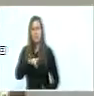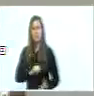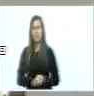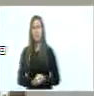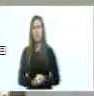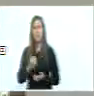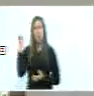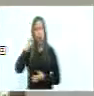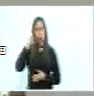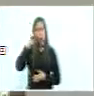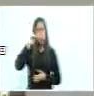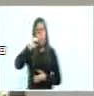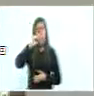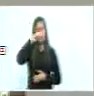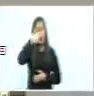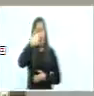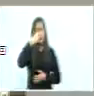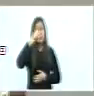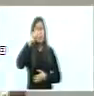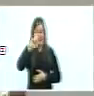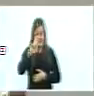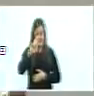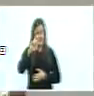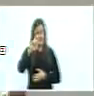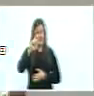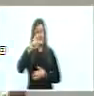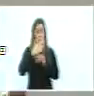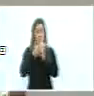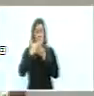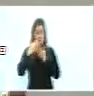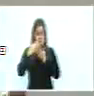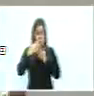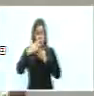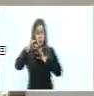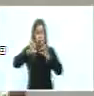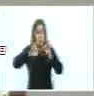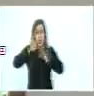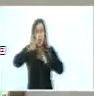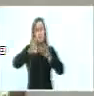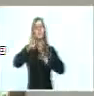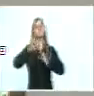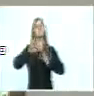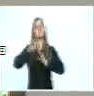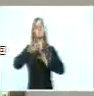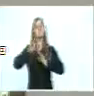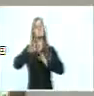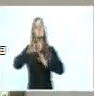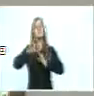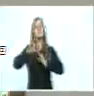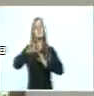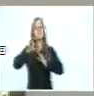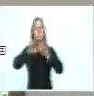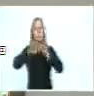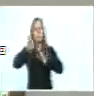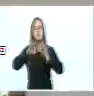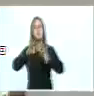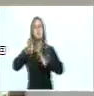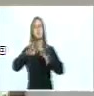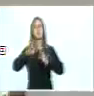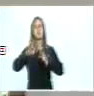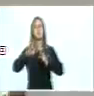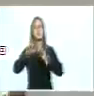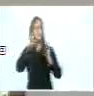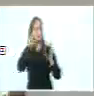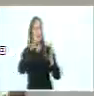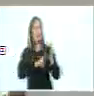desde outubro de 2015, nosso plano de carreira está na CEMAD, na CEPLAG, e sequer